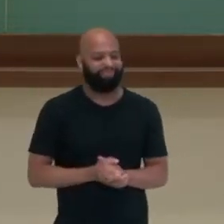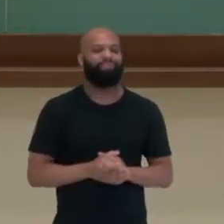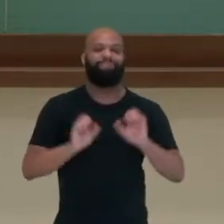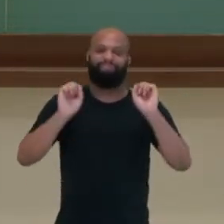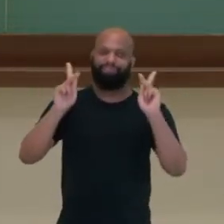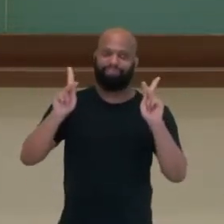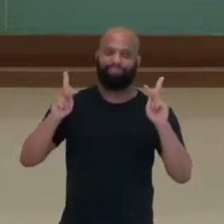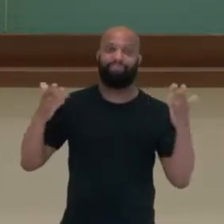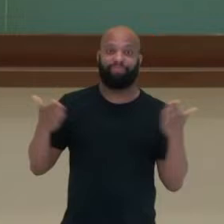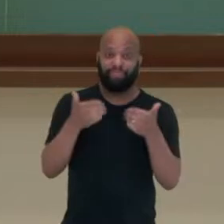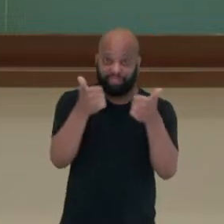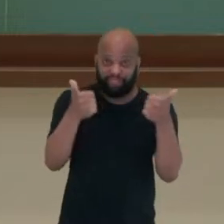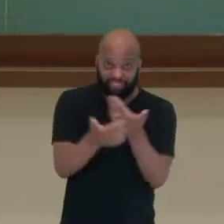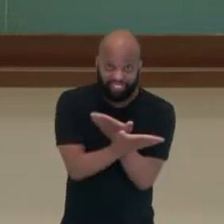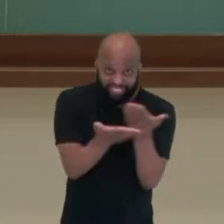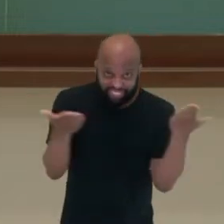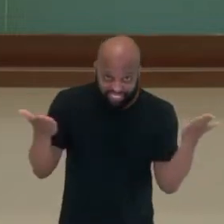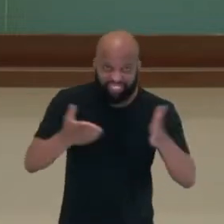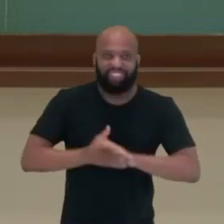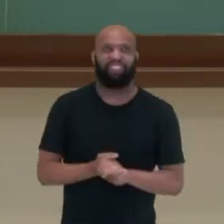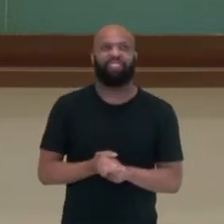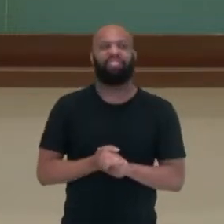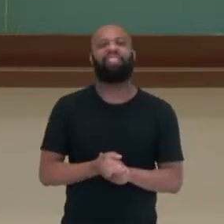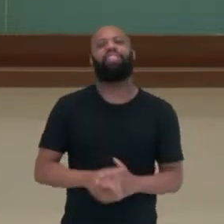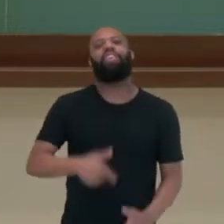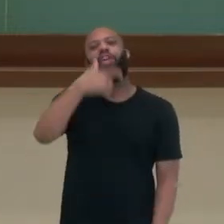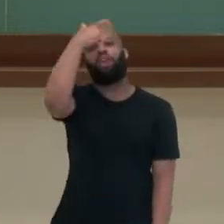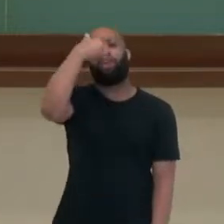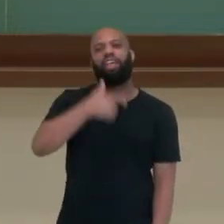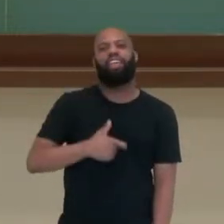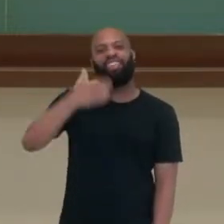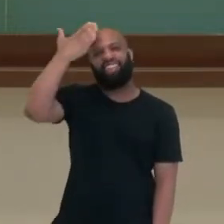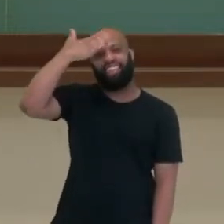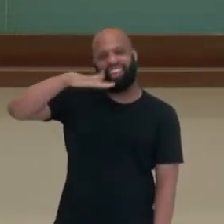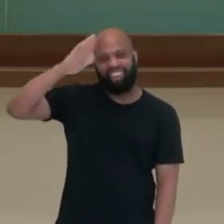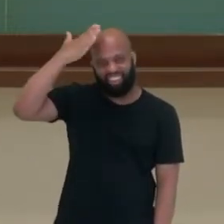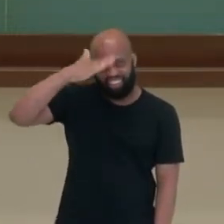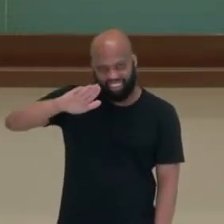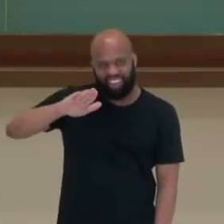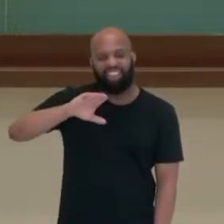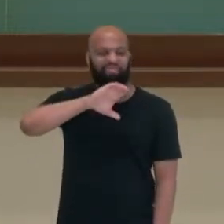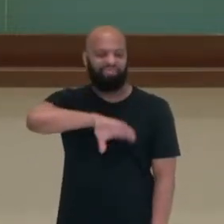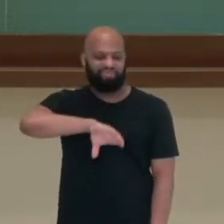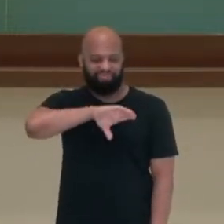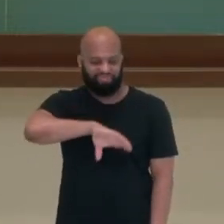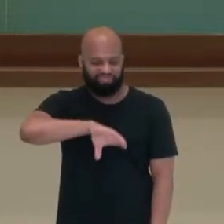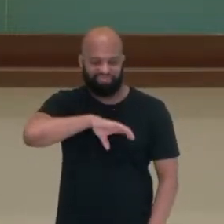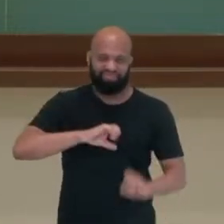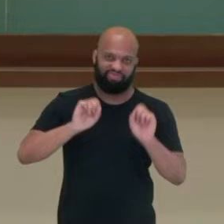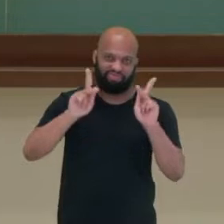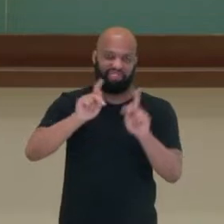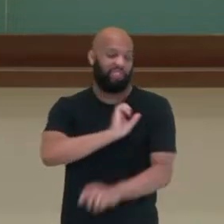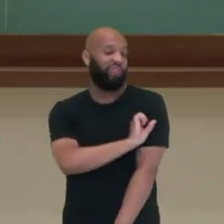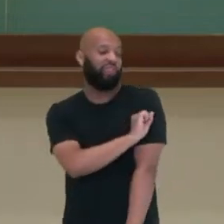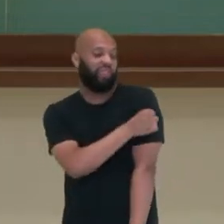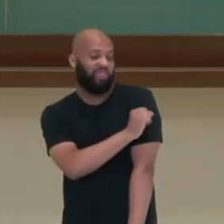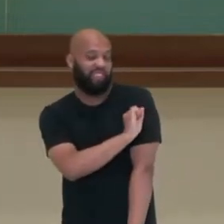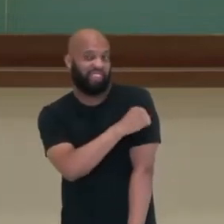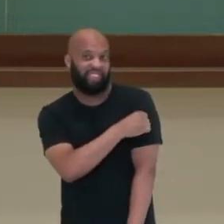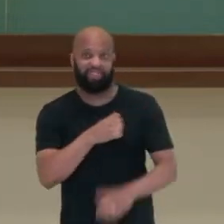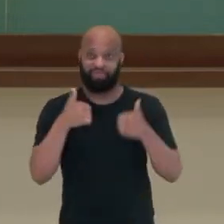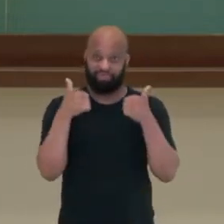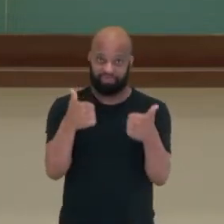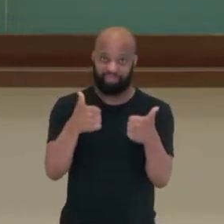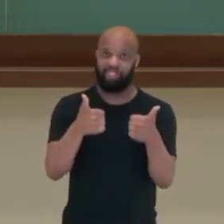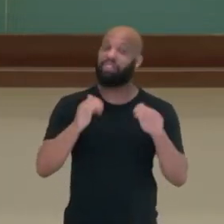enfim, tudo bem, meu querido e minha querida? Professor Adriano na área, língua portuguesa, 8º ano.